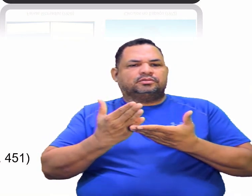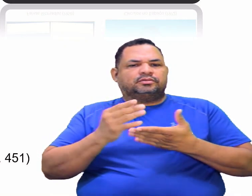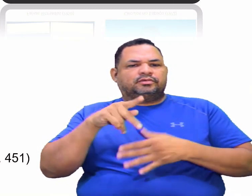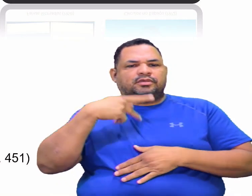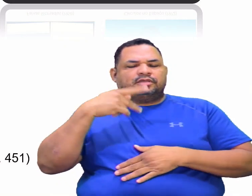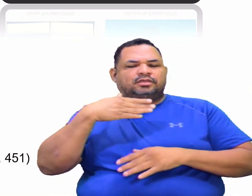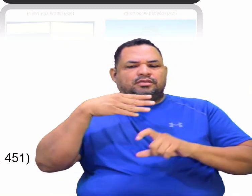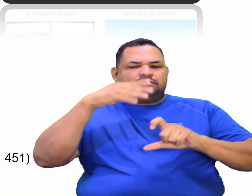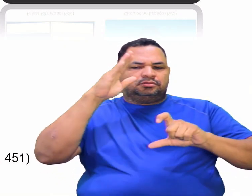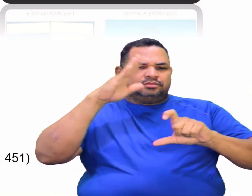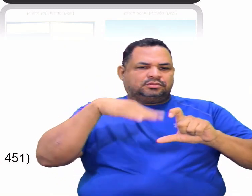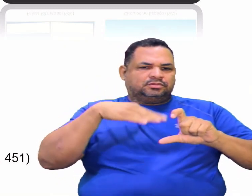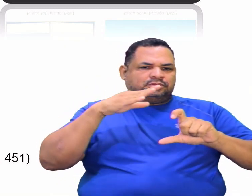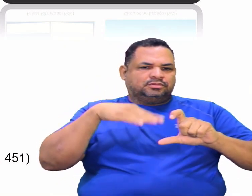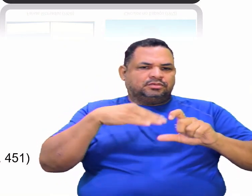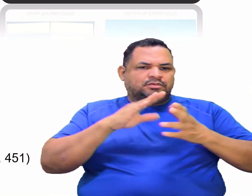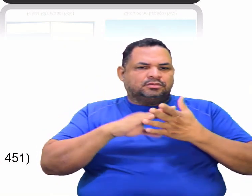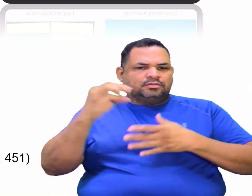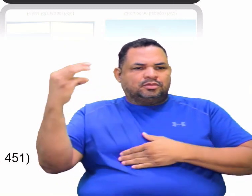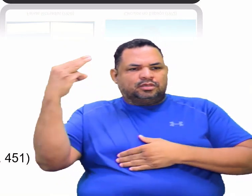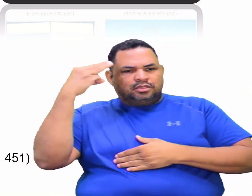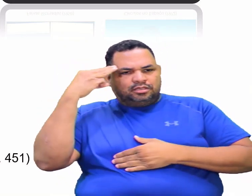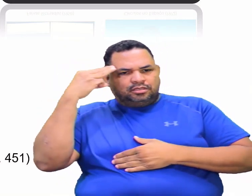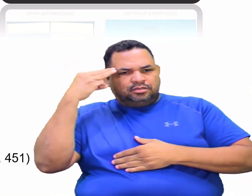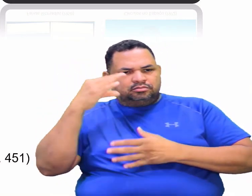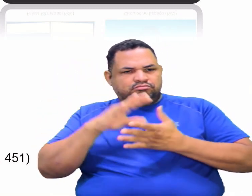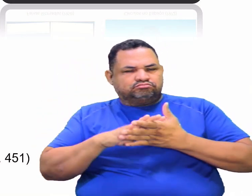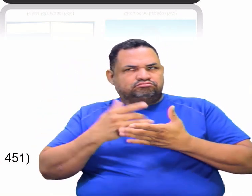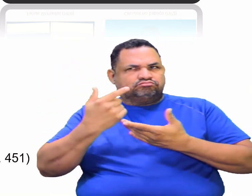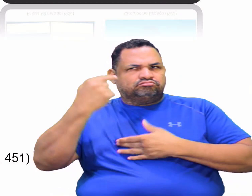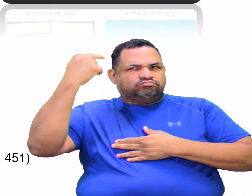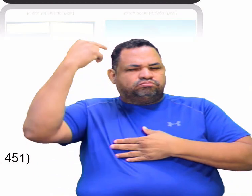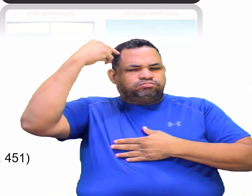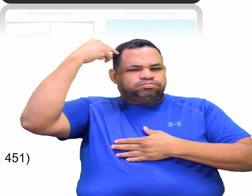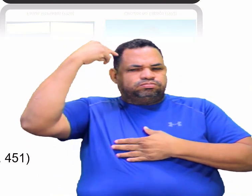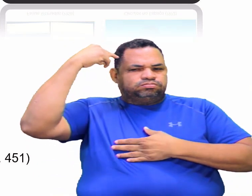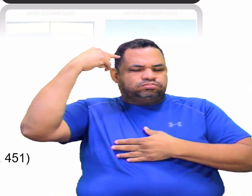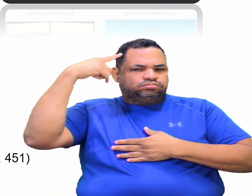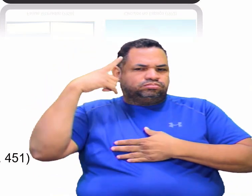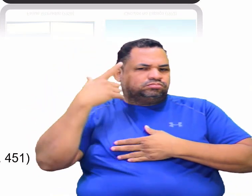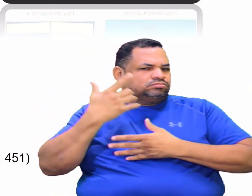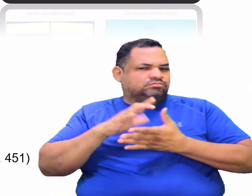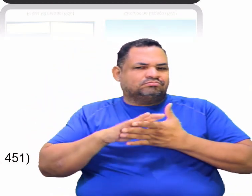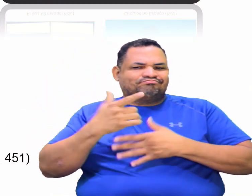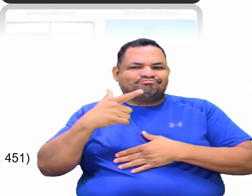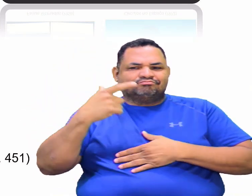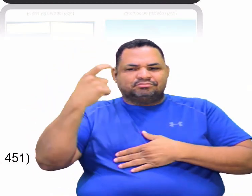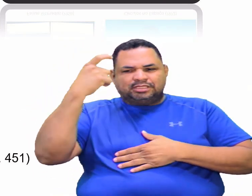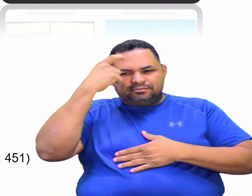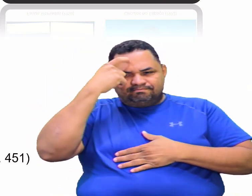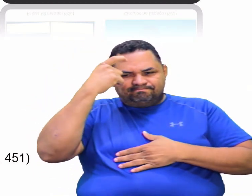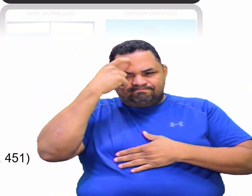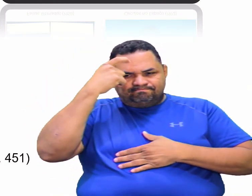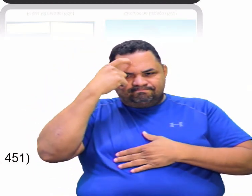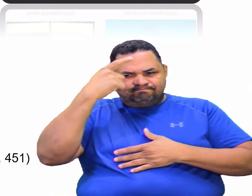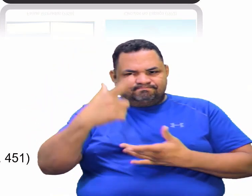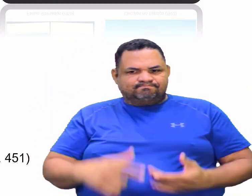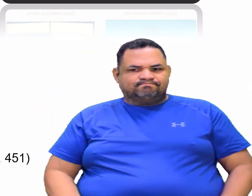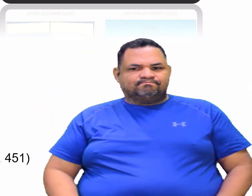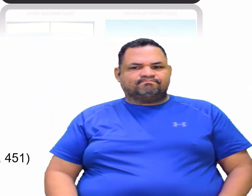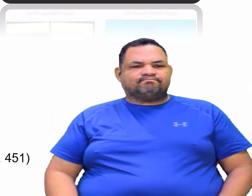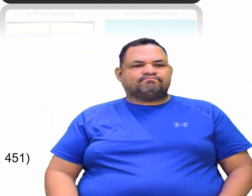refere ao mito à memória e ao inconsciente né